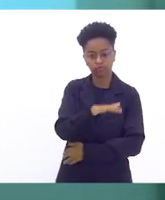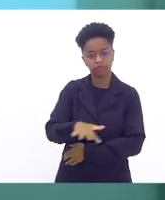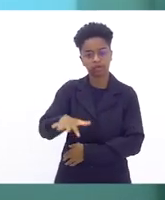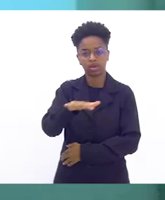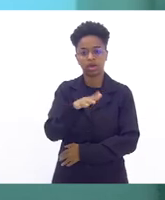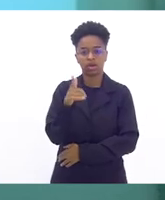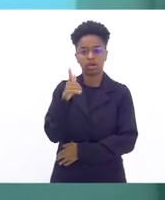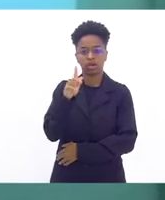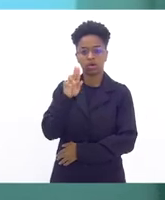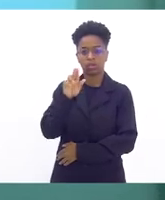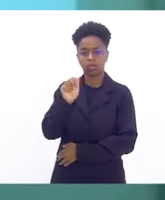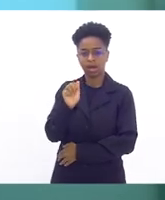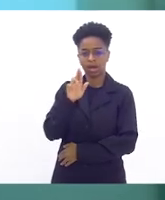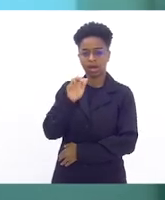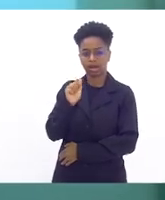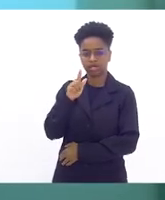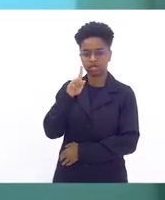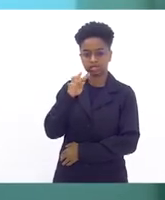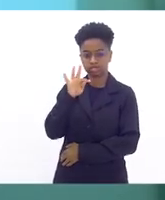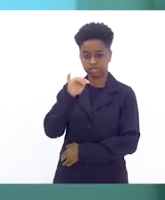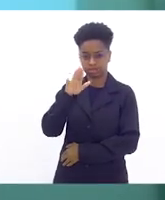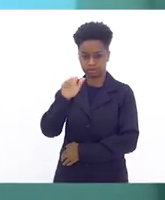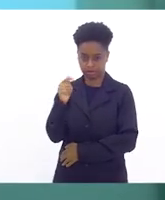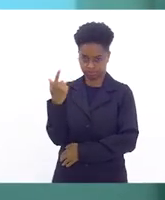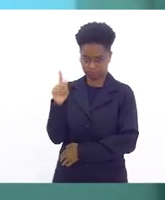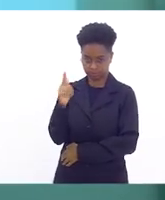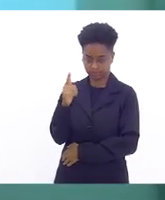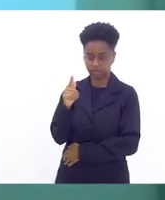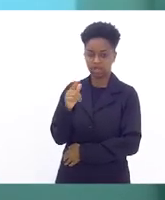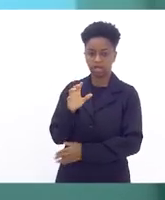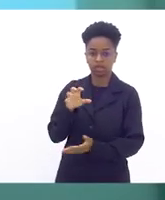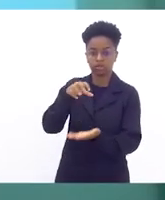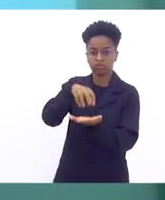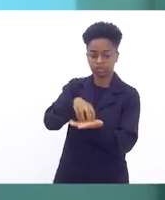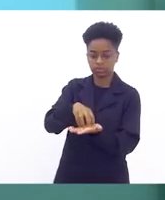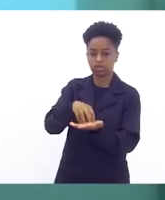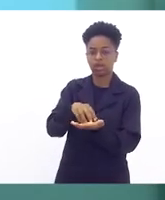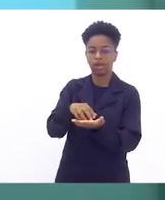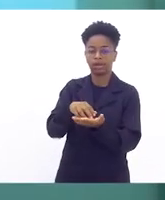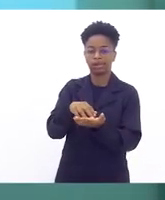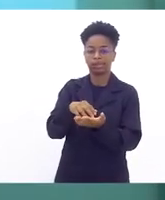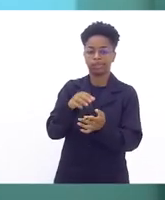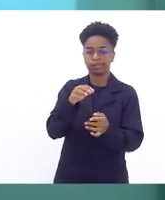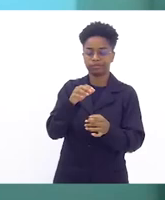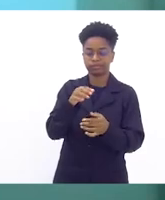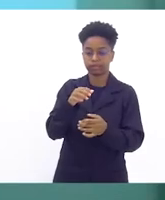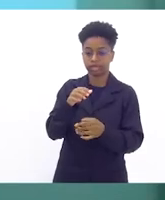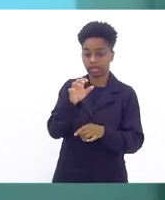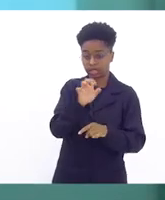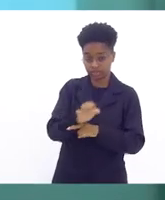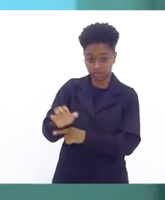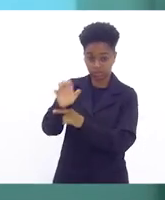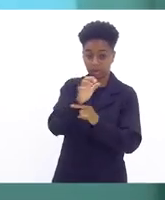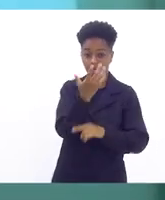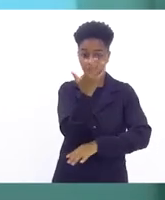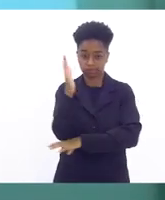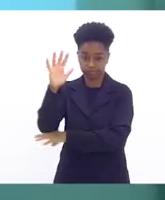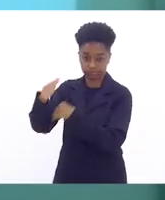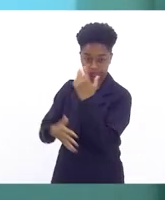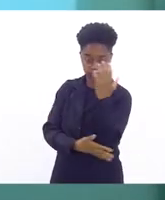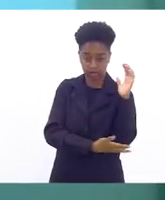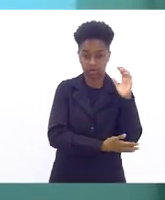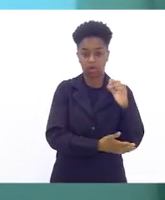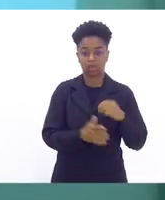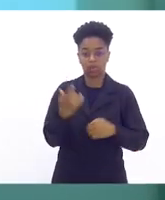Guaratiba ali na reserva biológica do Parque Estadual de Guaratiba Sem falar que o